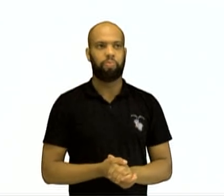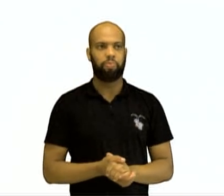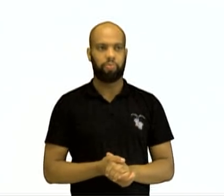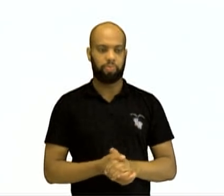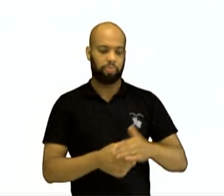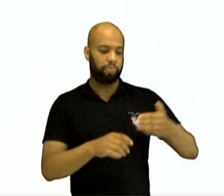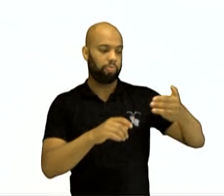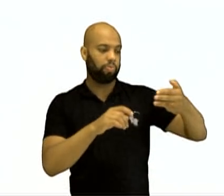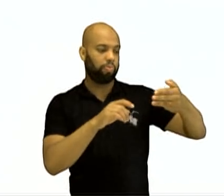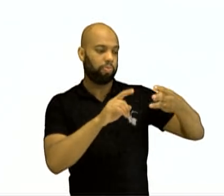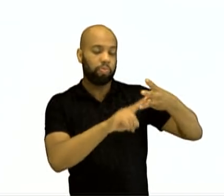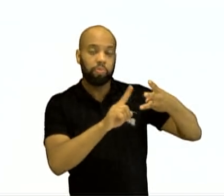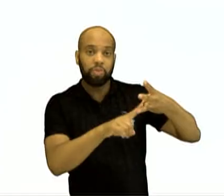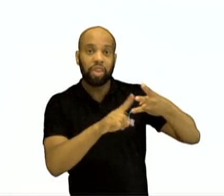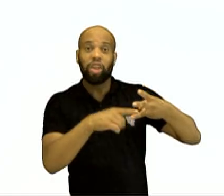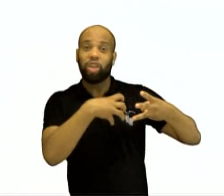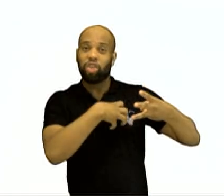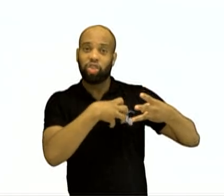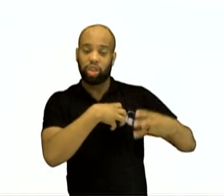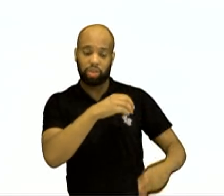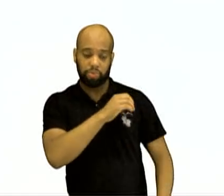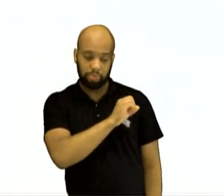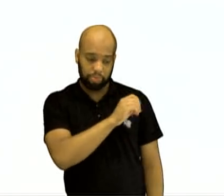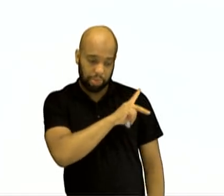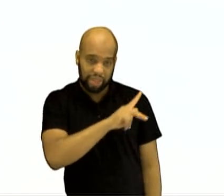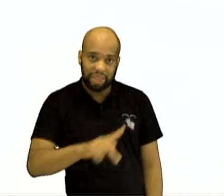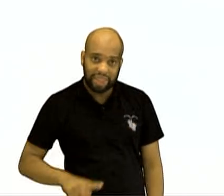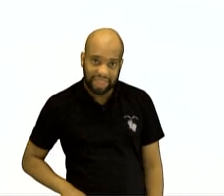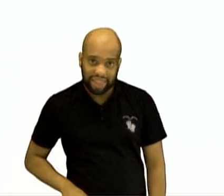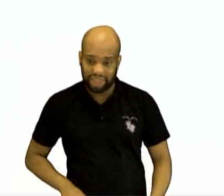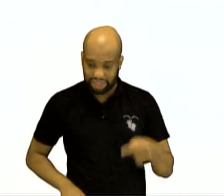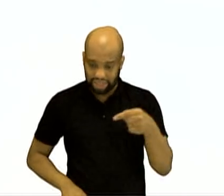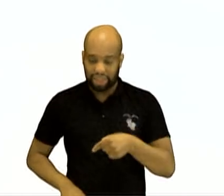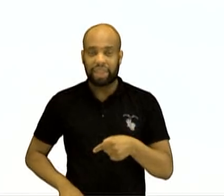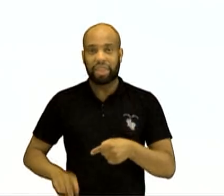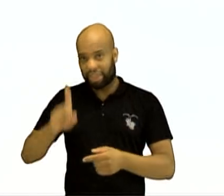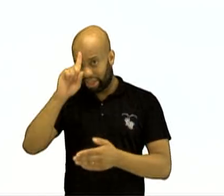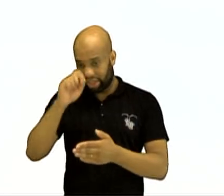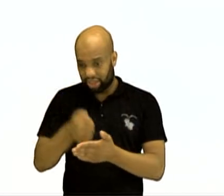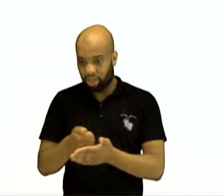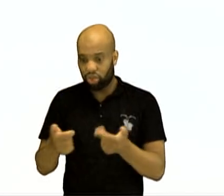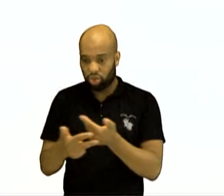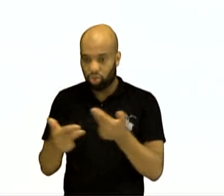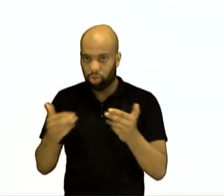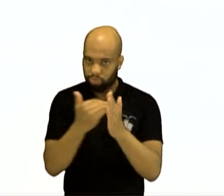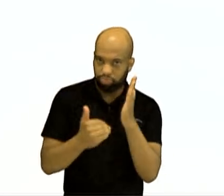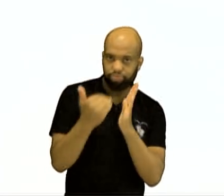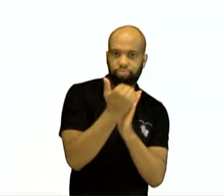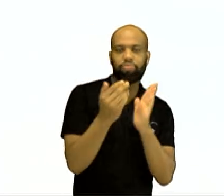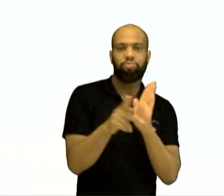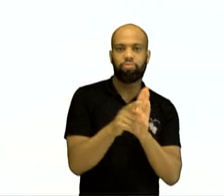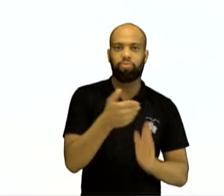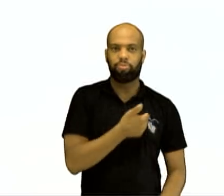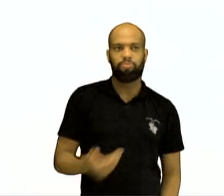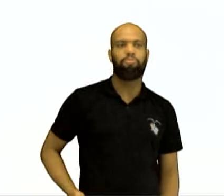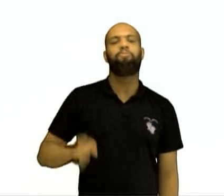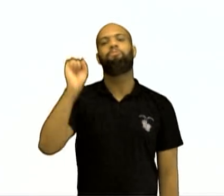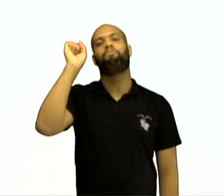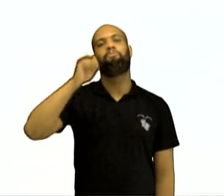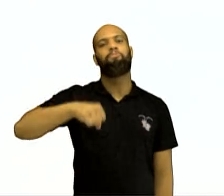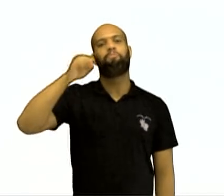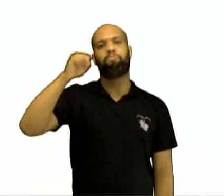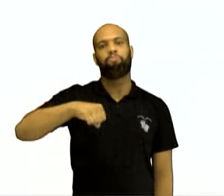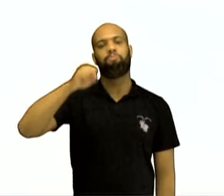E o sistema presidencialista é aquele que o presidente possui ação predominante do governo? Ok, bingo, sim. Nós temos um